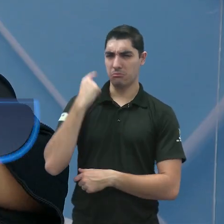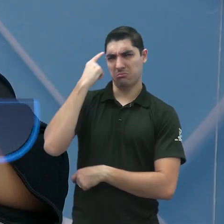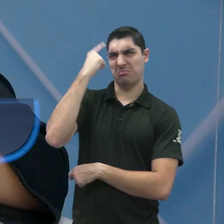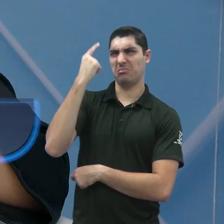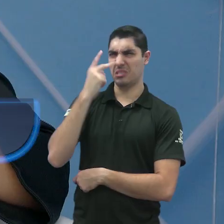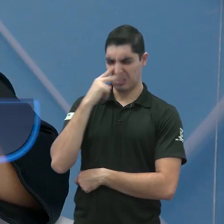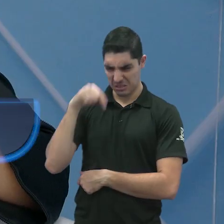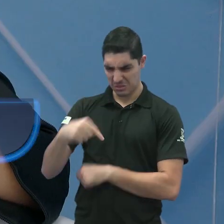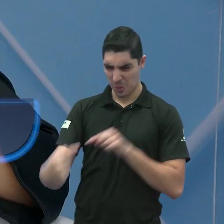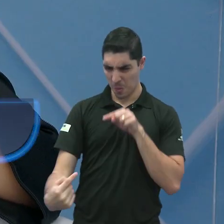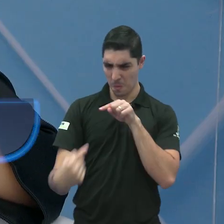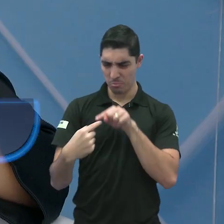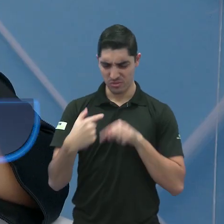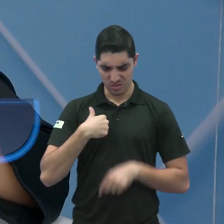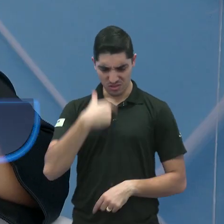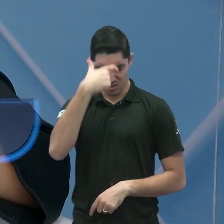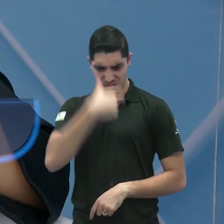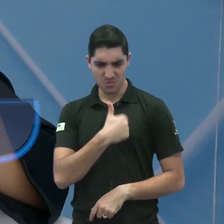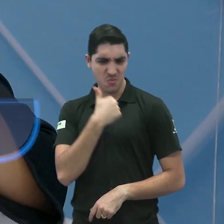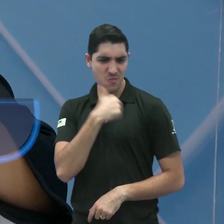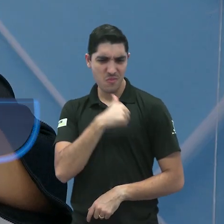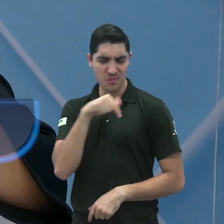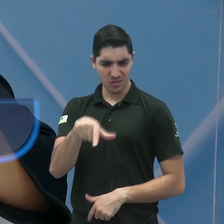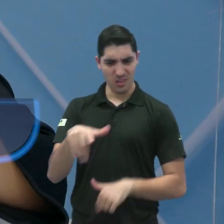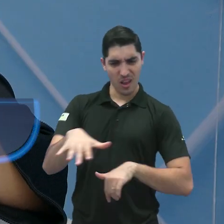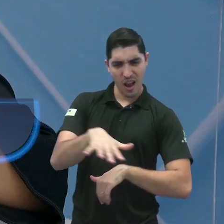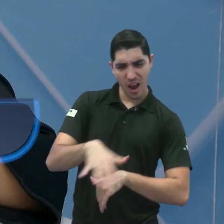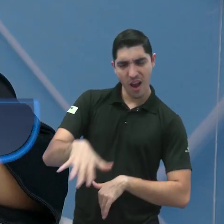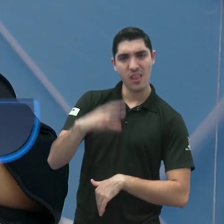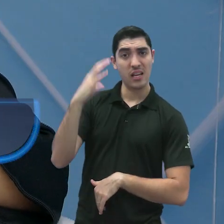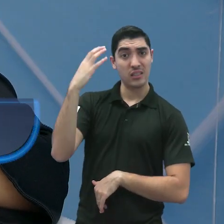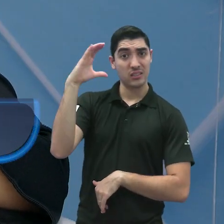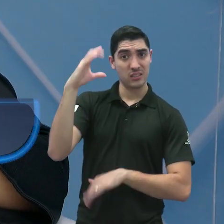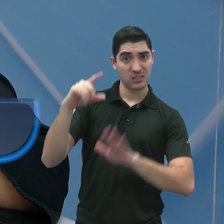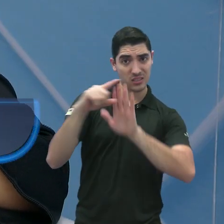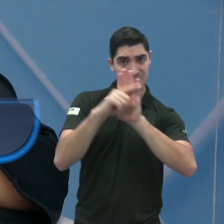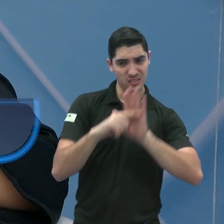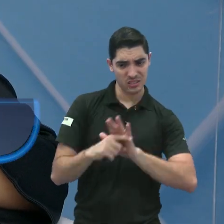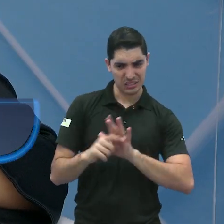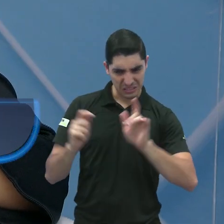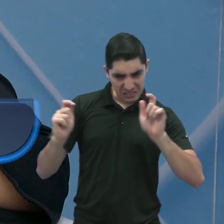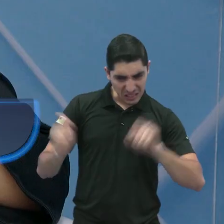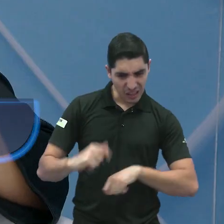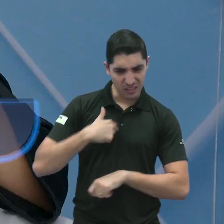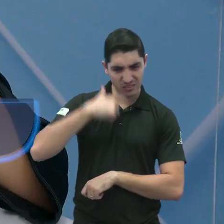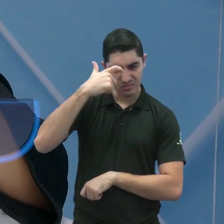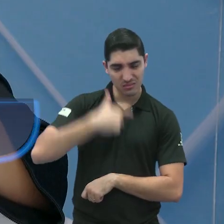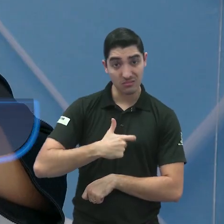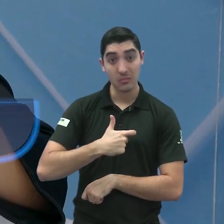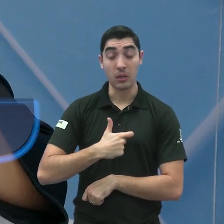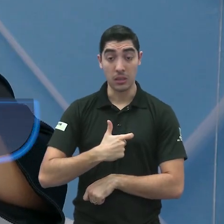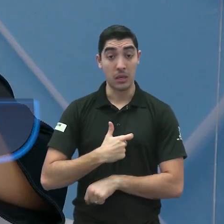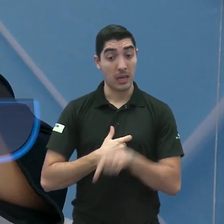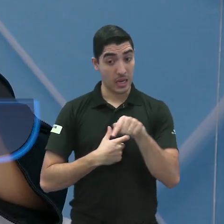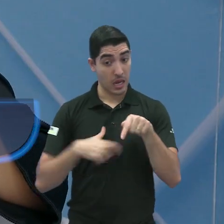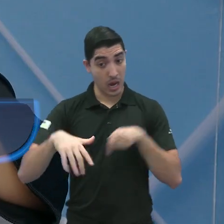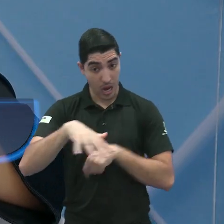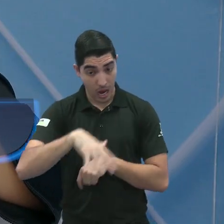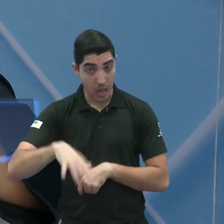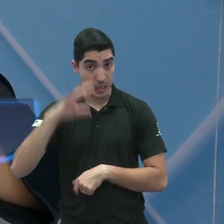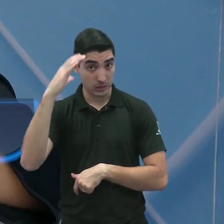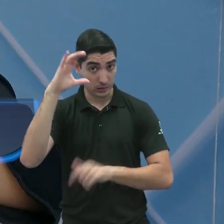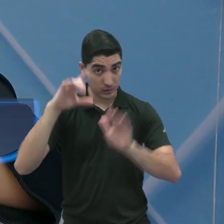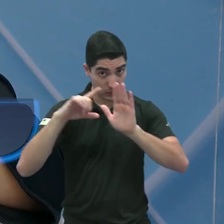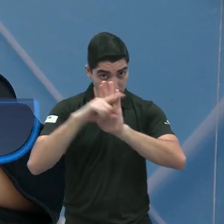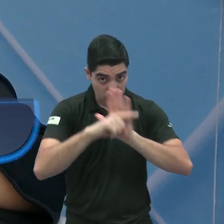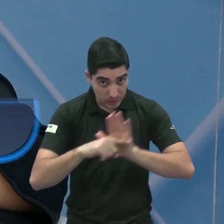esse é o lugar para mim? Será que eu vou conseguir ter espaço? Porque esse é um ambiente muito competitivo, né? Quem está nesse